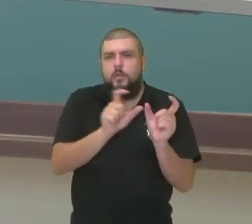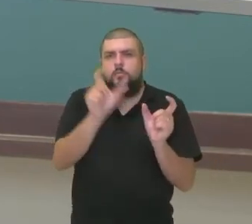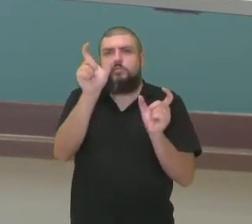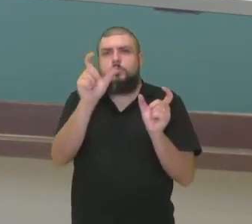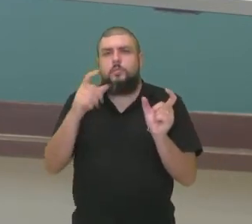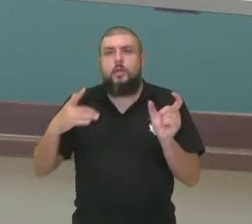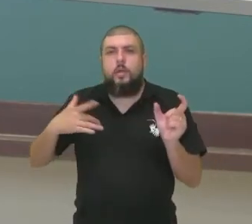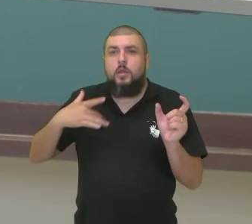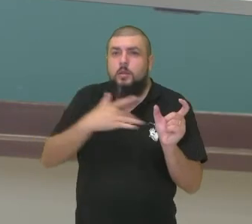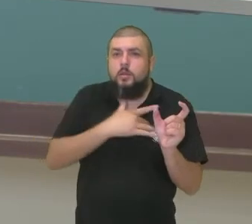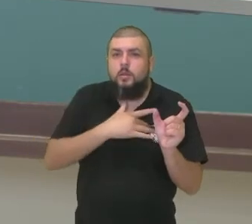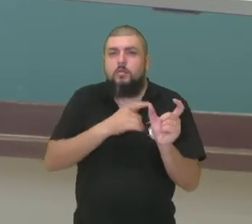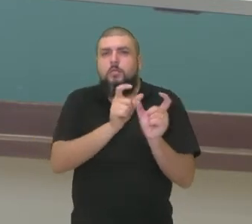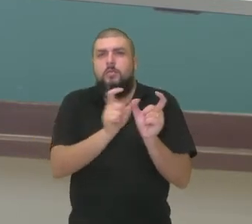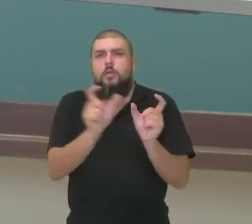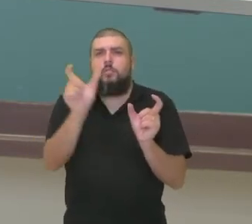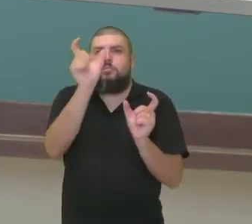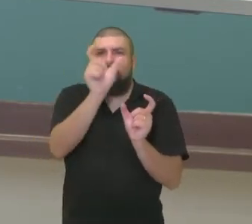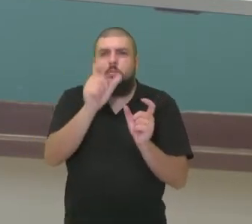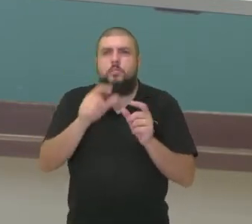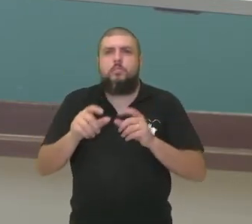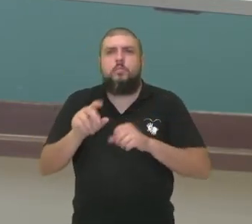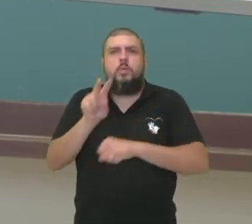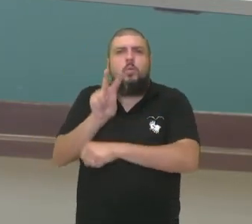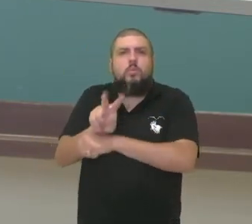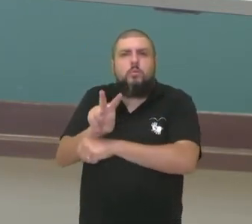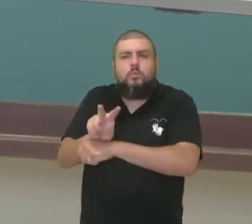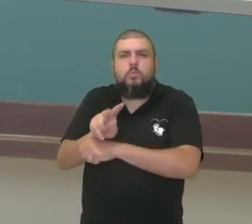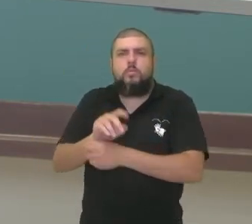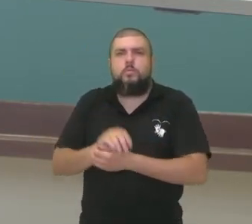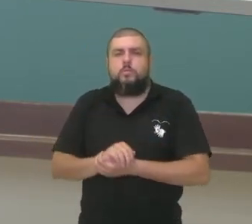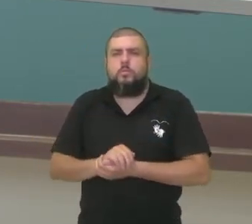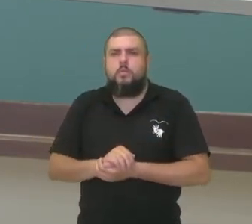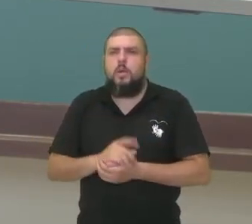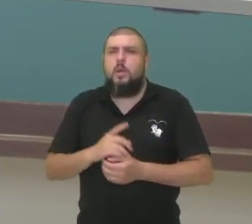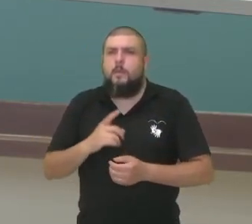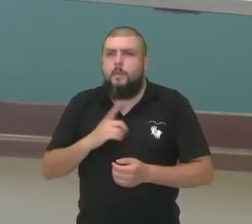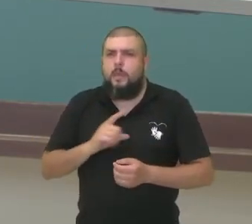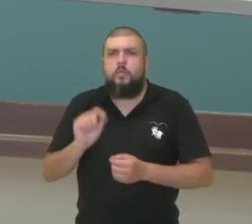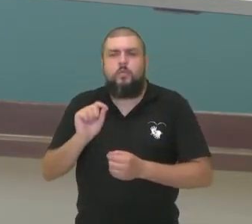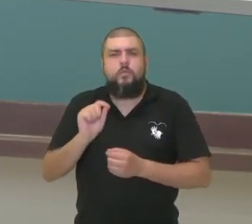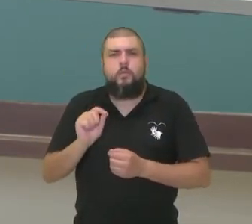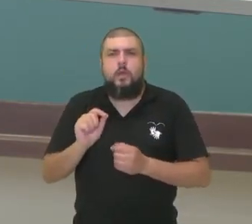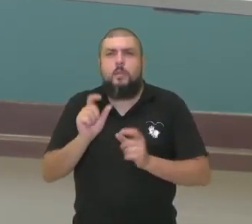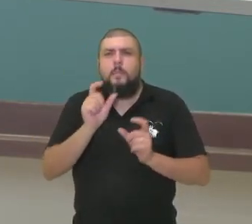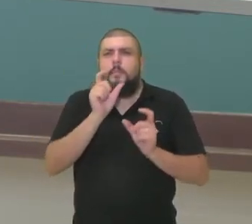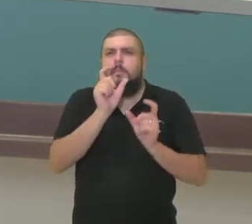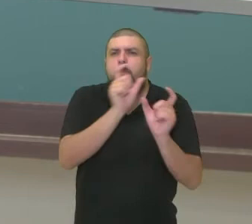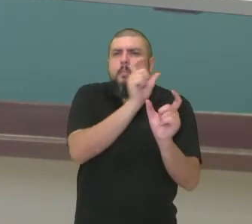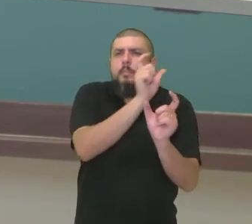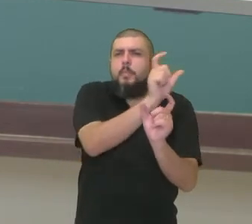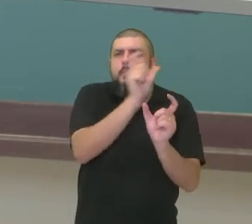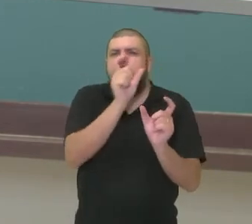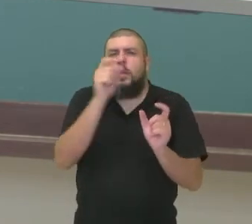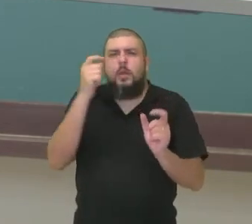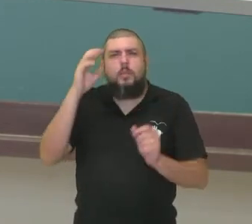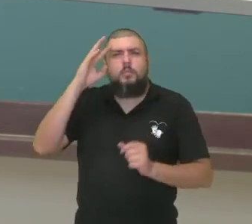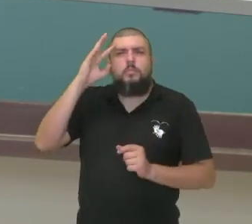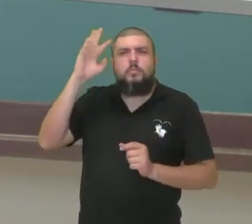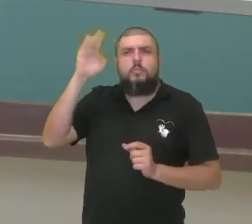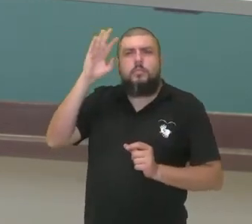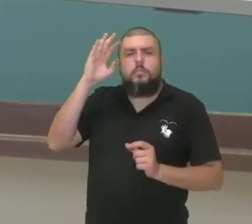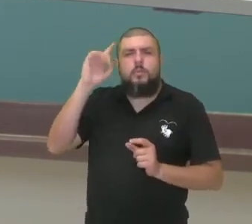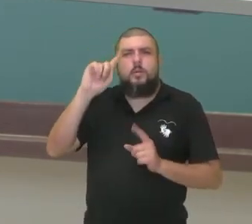saúde, proteção, enfim, todas aquelas palavras que vêm à sua mente quando você pensa nos